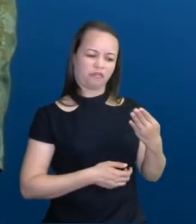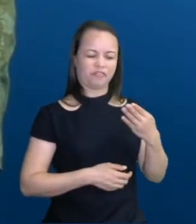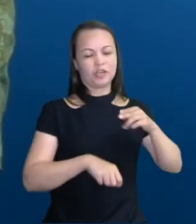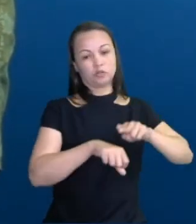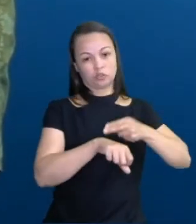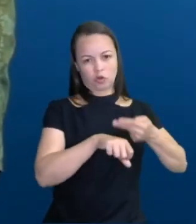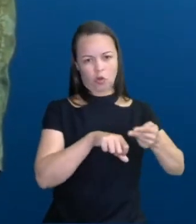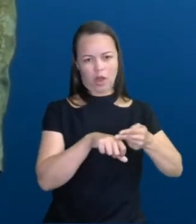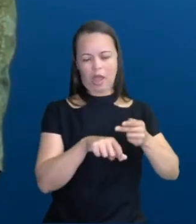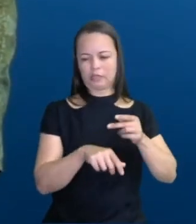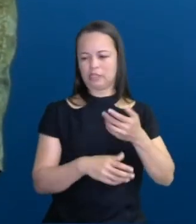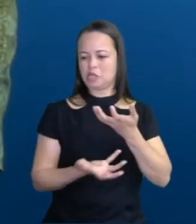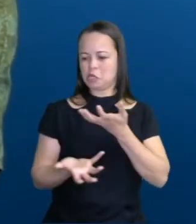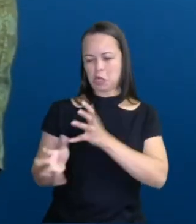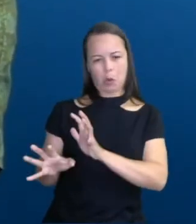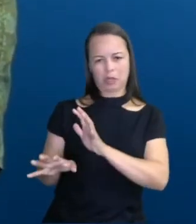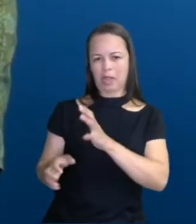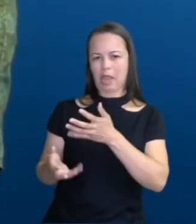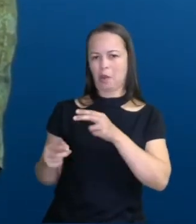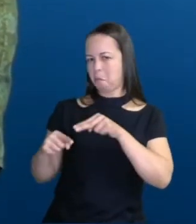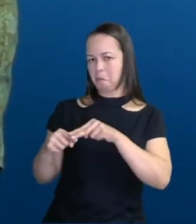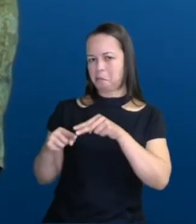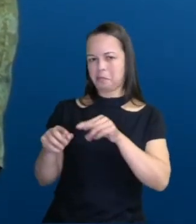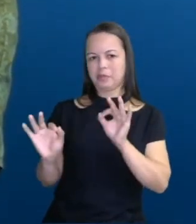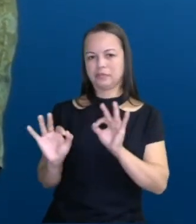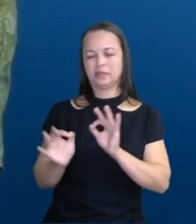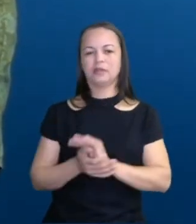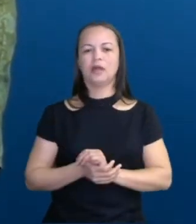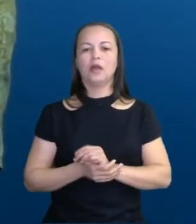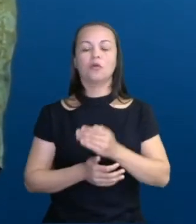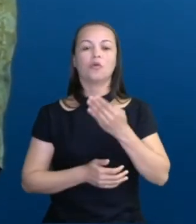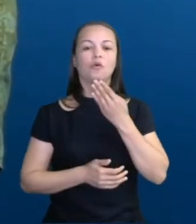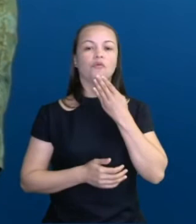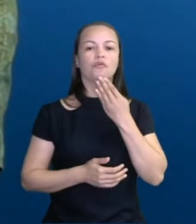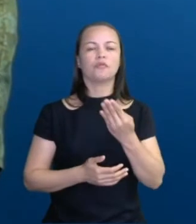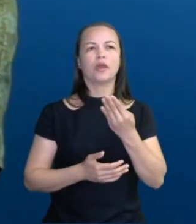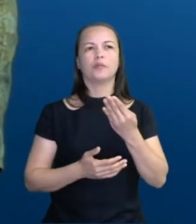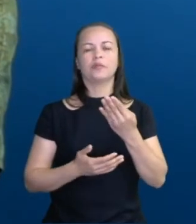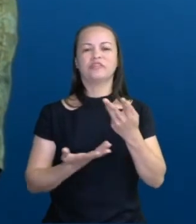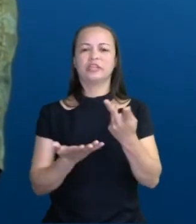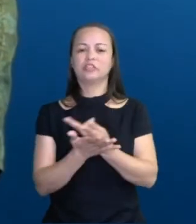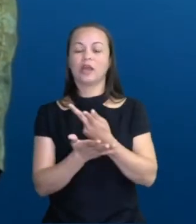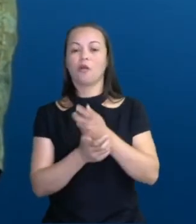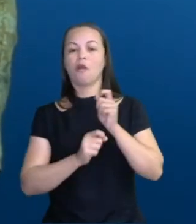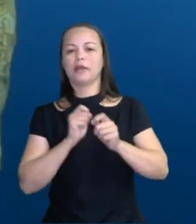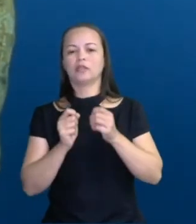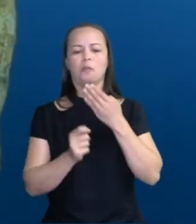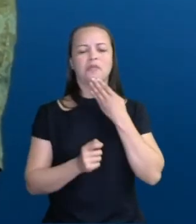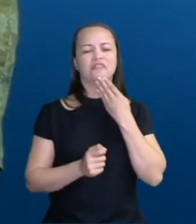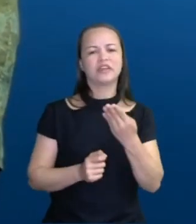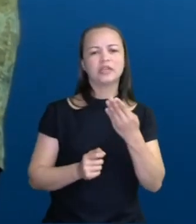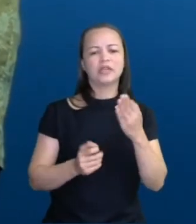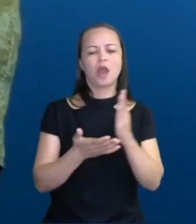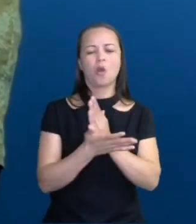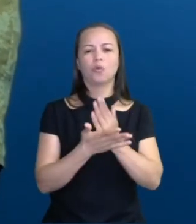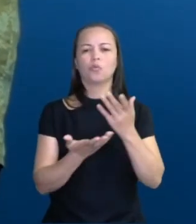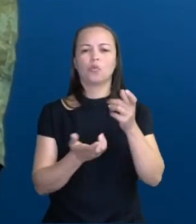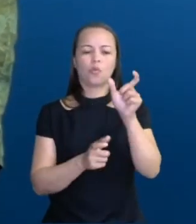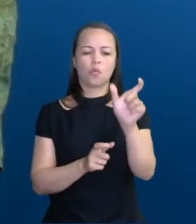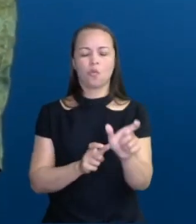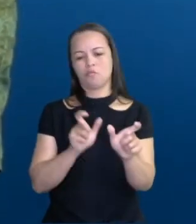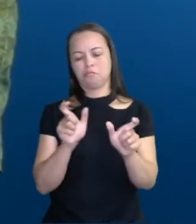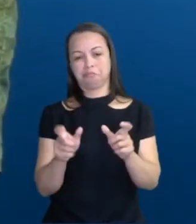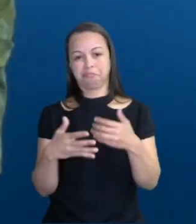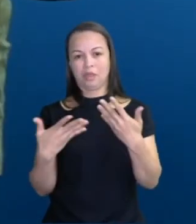que Pizza Essa frase está incorreta porque com o verbo preferir você sempre vai preferir algo a